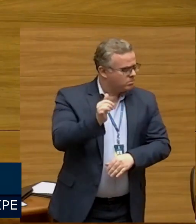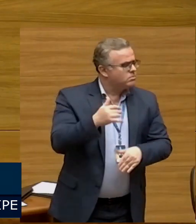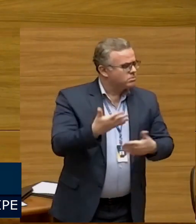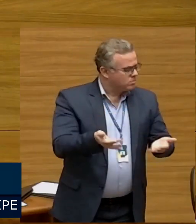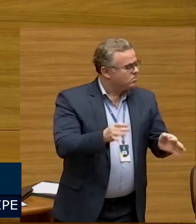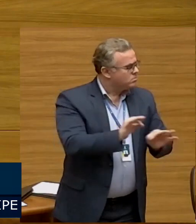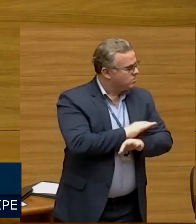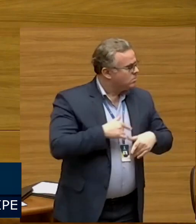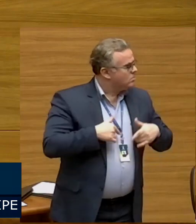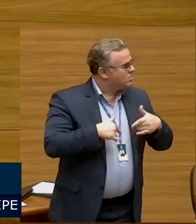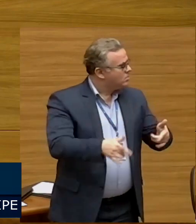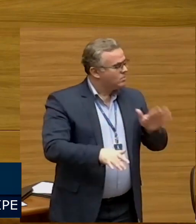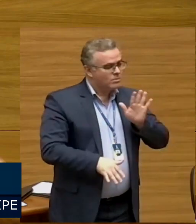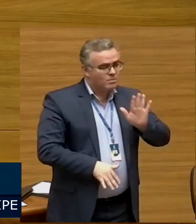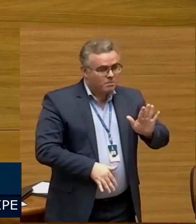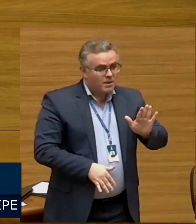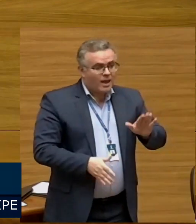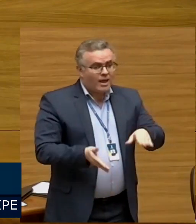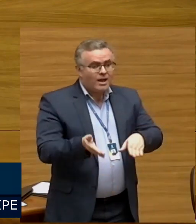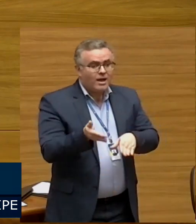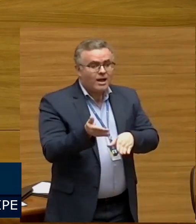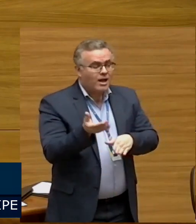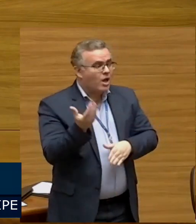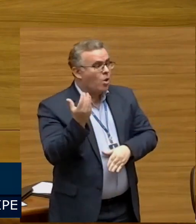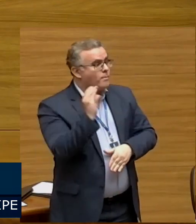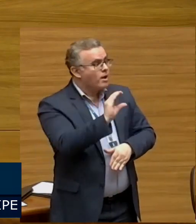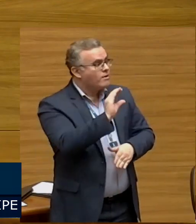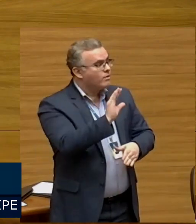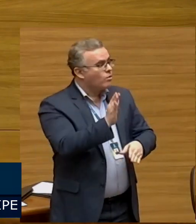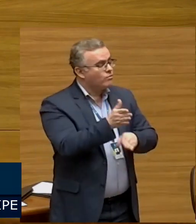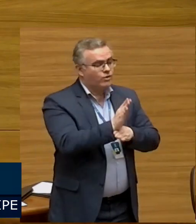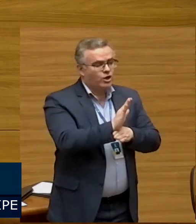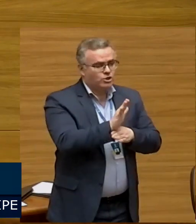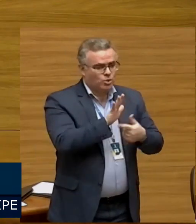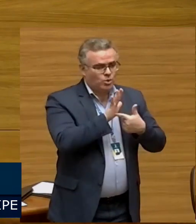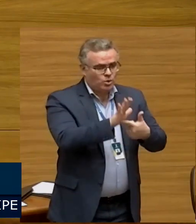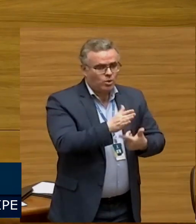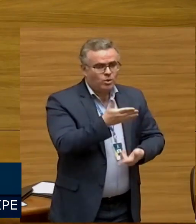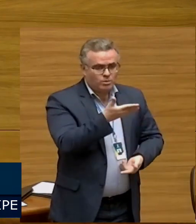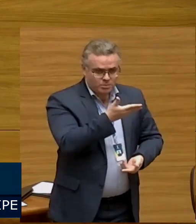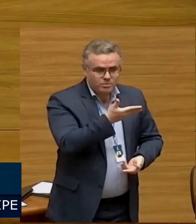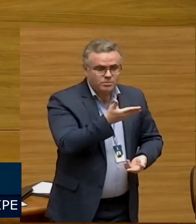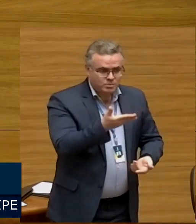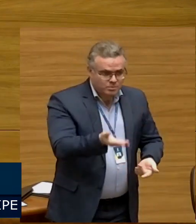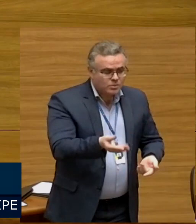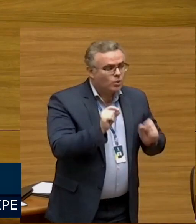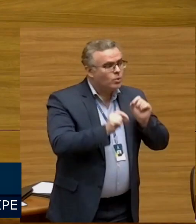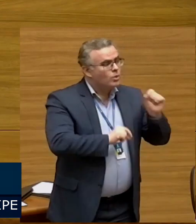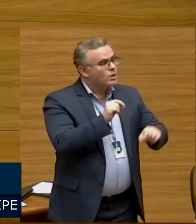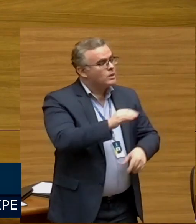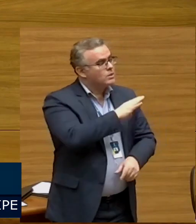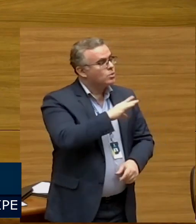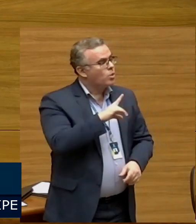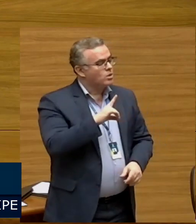nesse momento, tem outro vídeo, né, de apresentação aí da